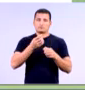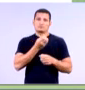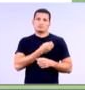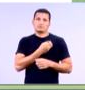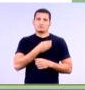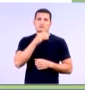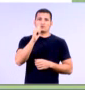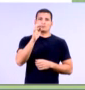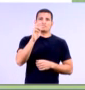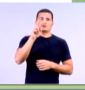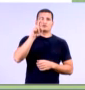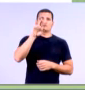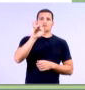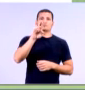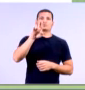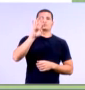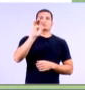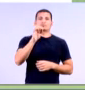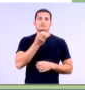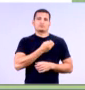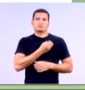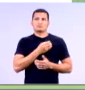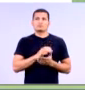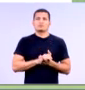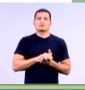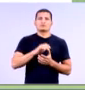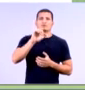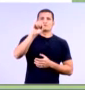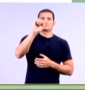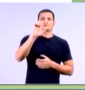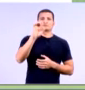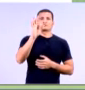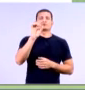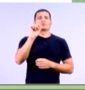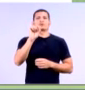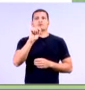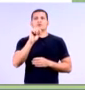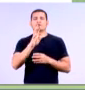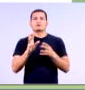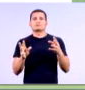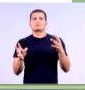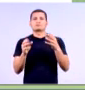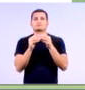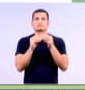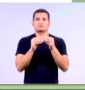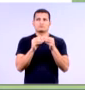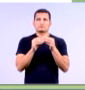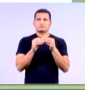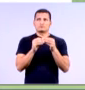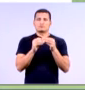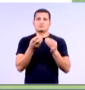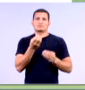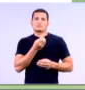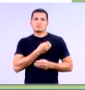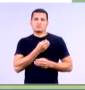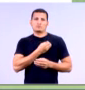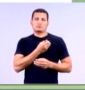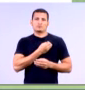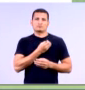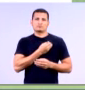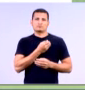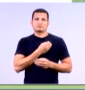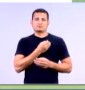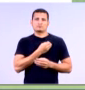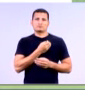número. E o set, gente? O set ele serve para atribuir um valor a um